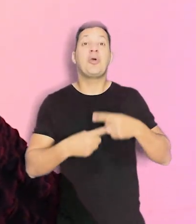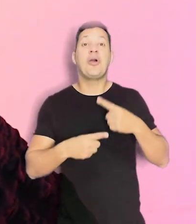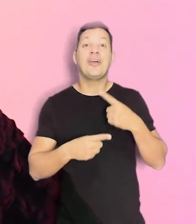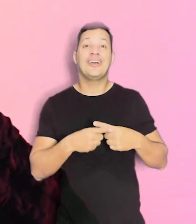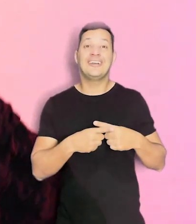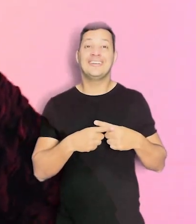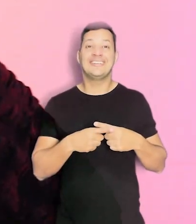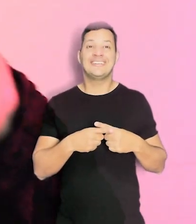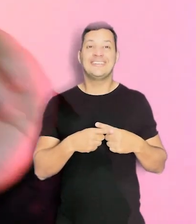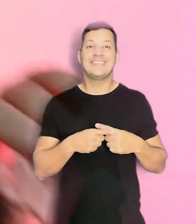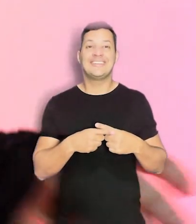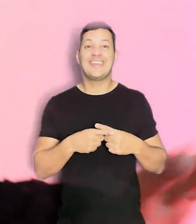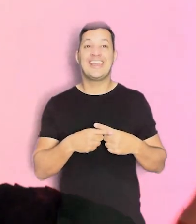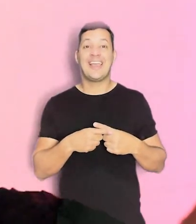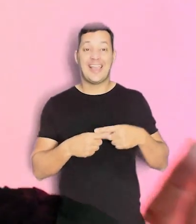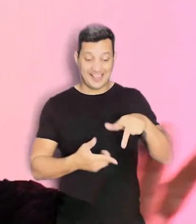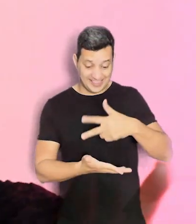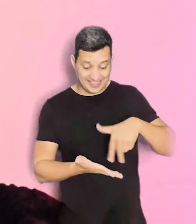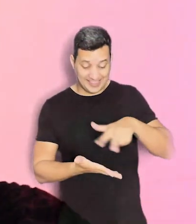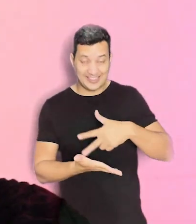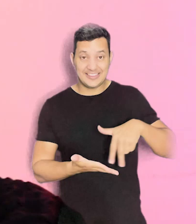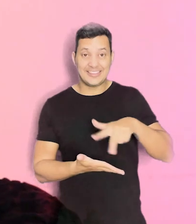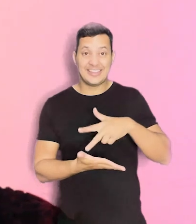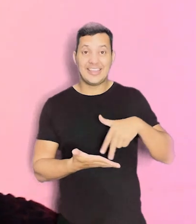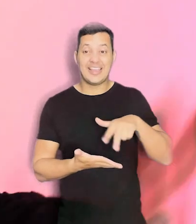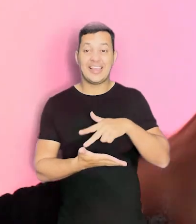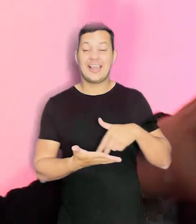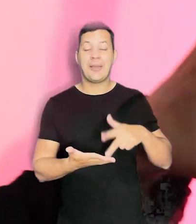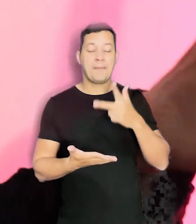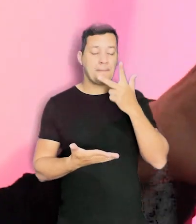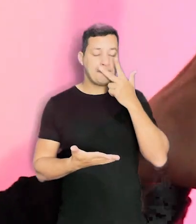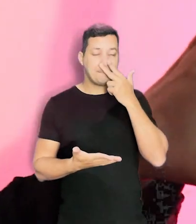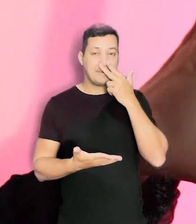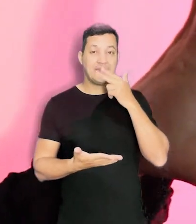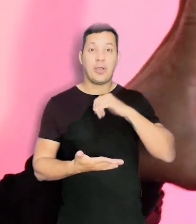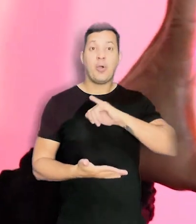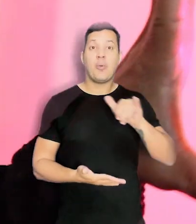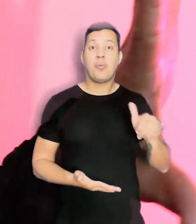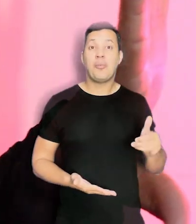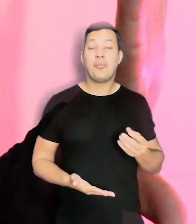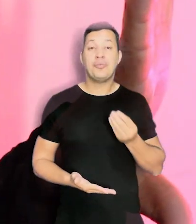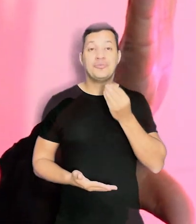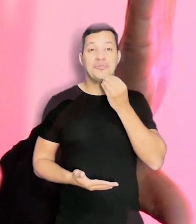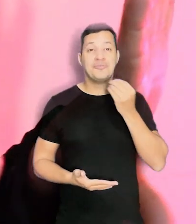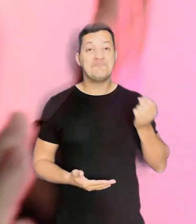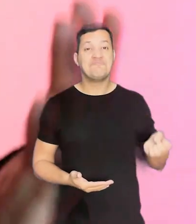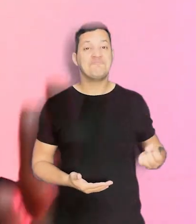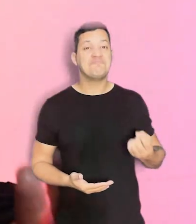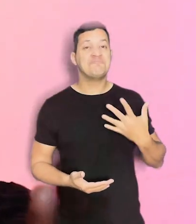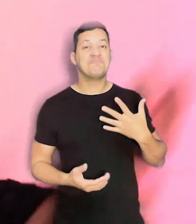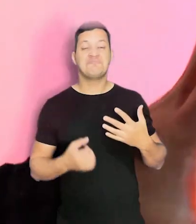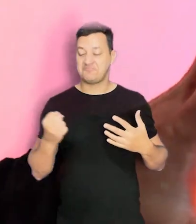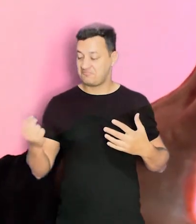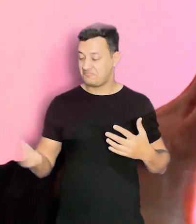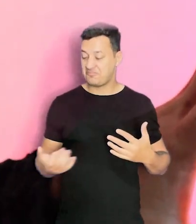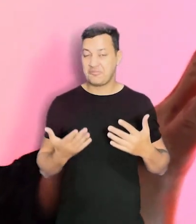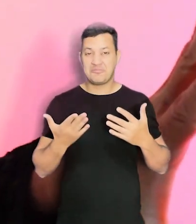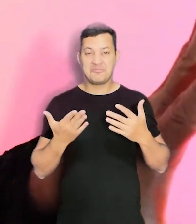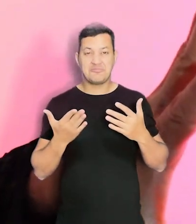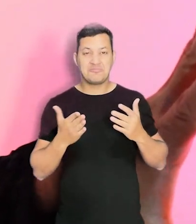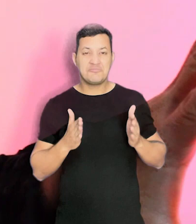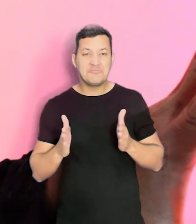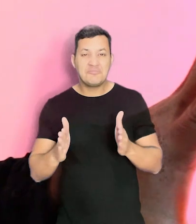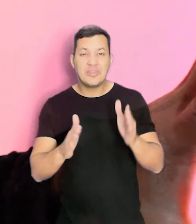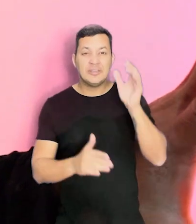Porque ela é uma janela aberta para o infinito.